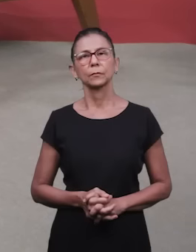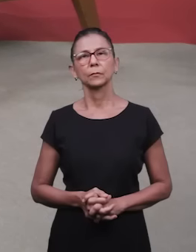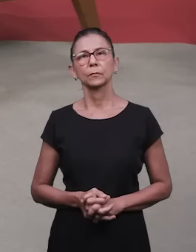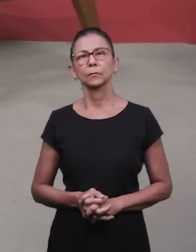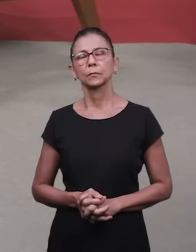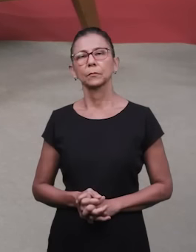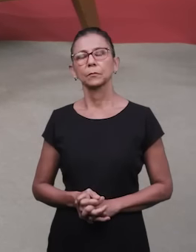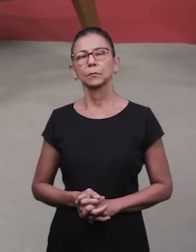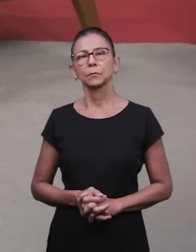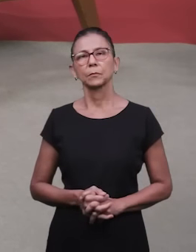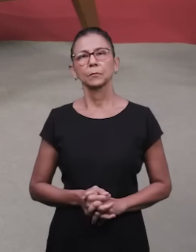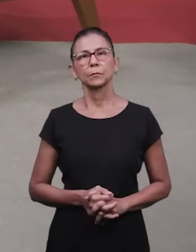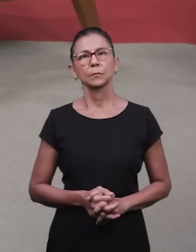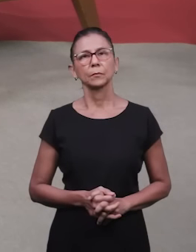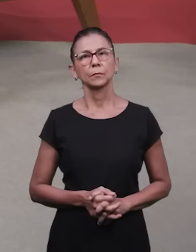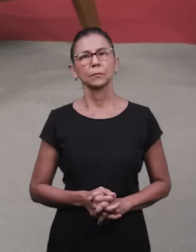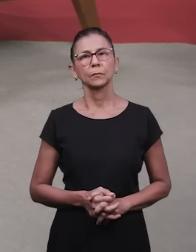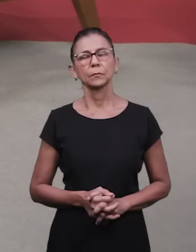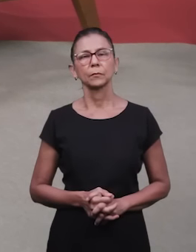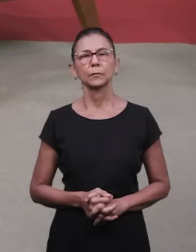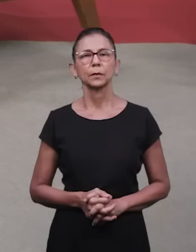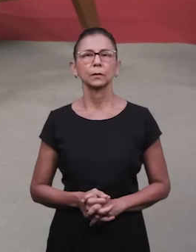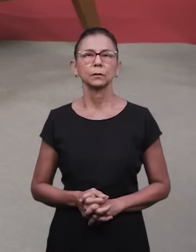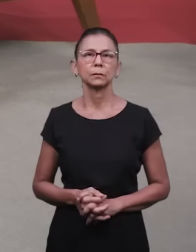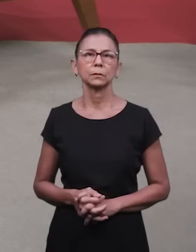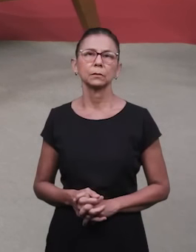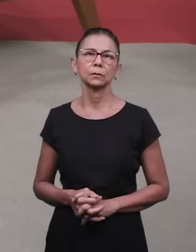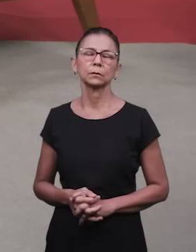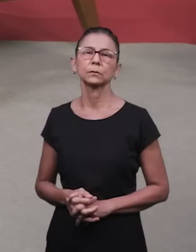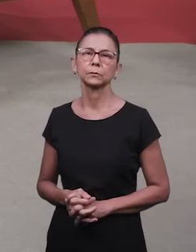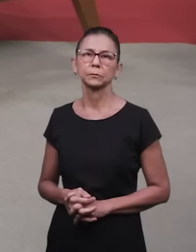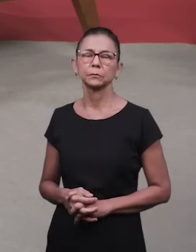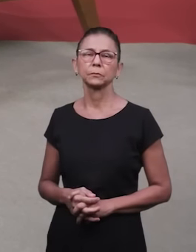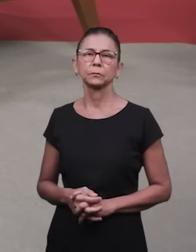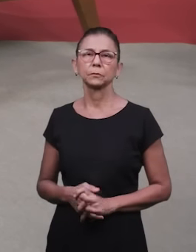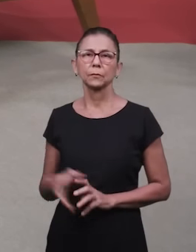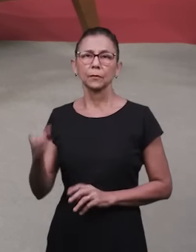O que aconteceu conosco há 54 anos atrás